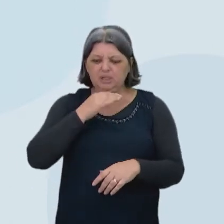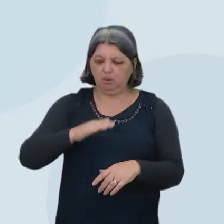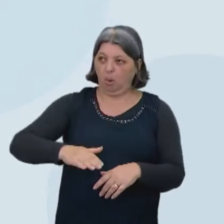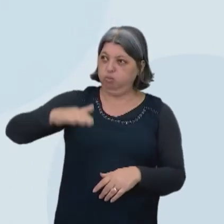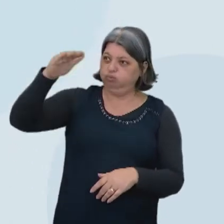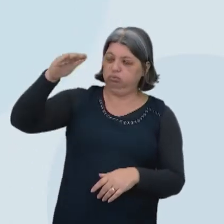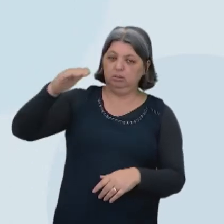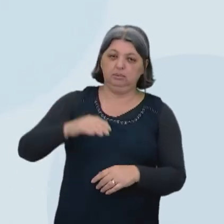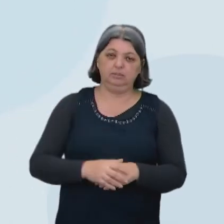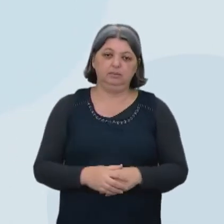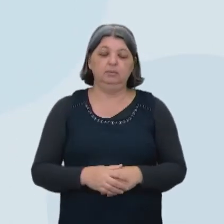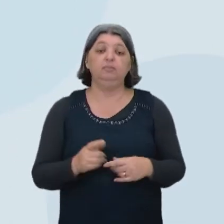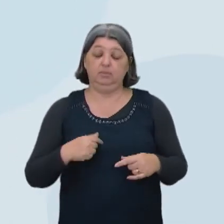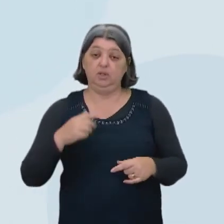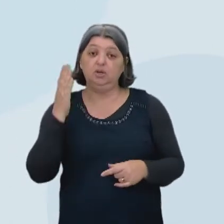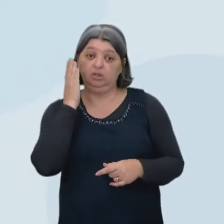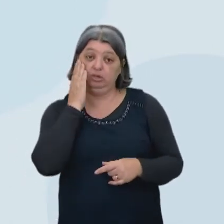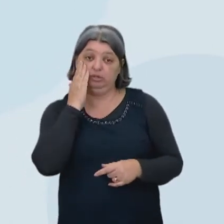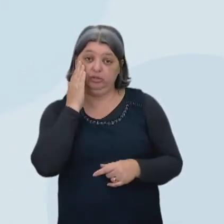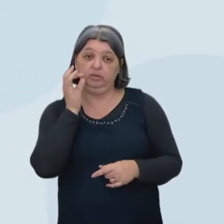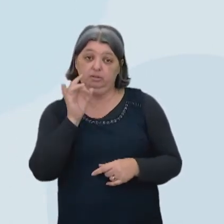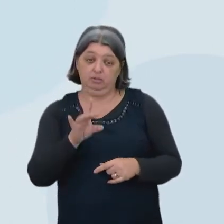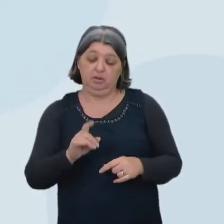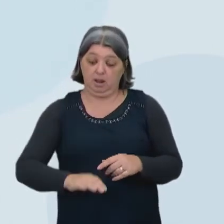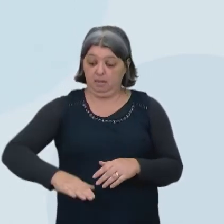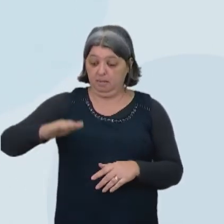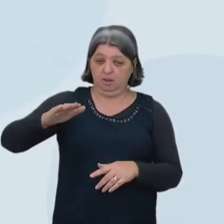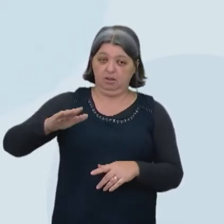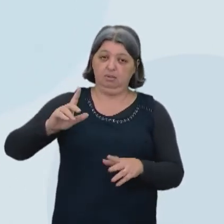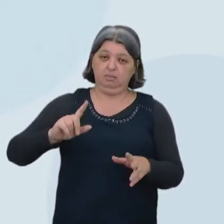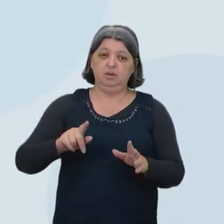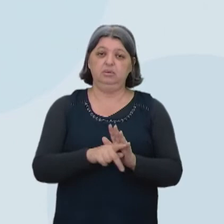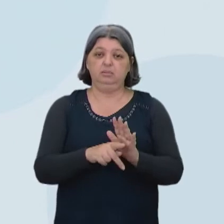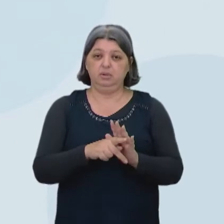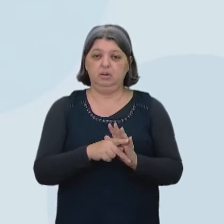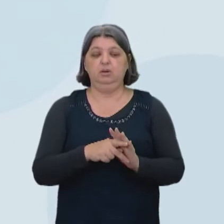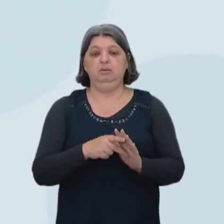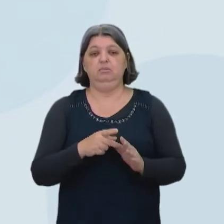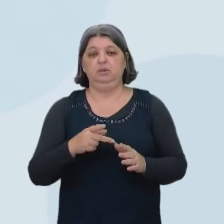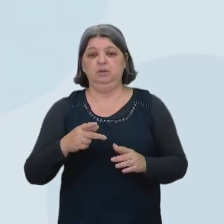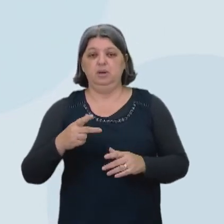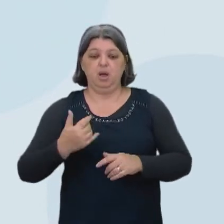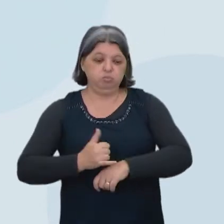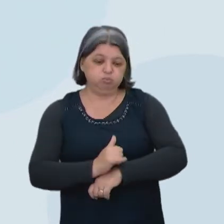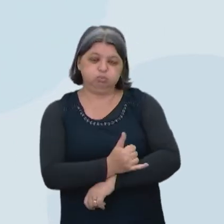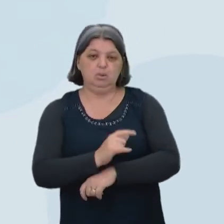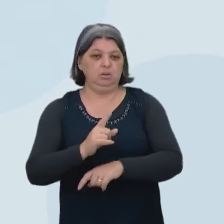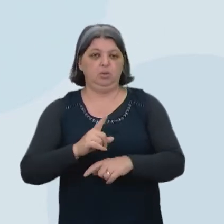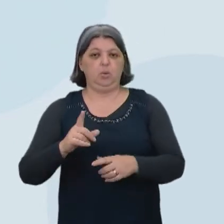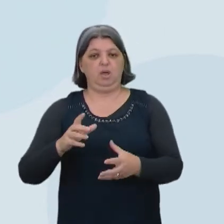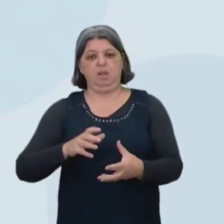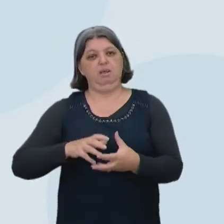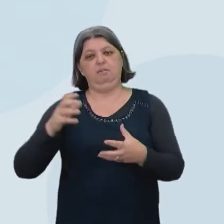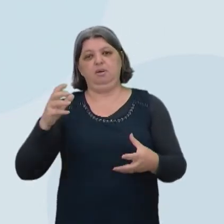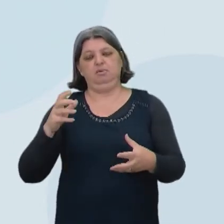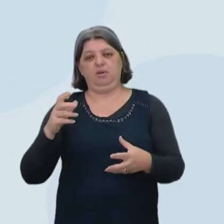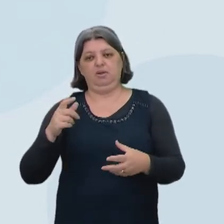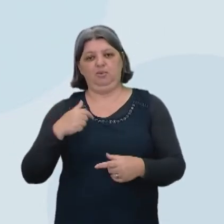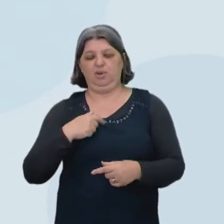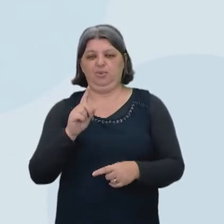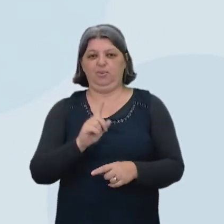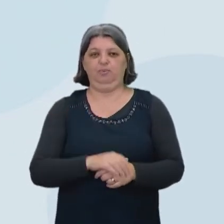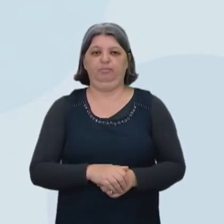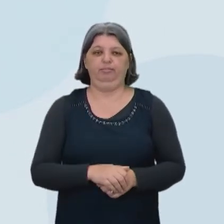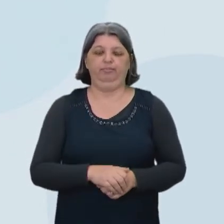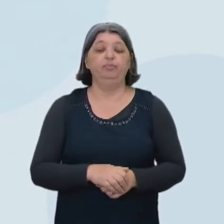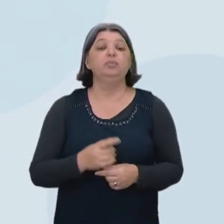hoje eu sei que ele só era maior do que eu e mais nutrido. Ele não era mais velho. O